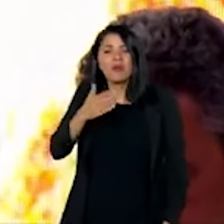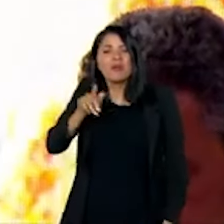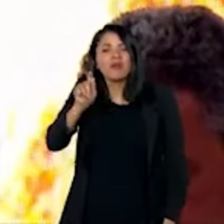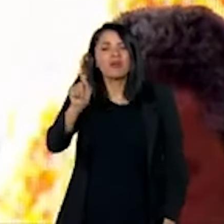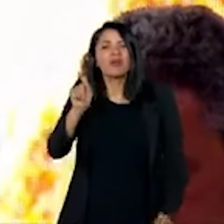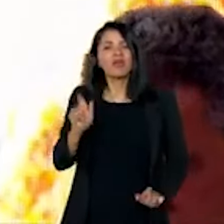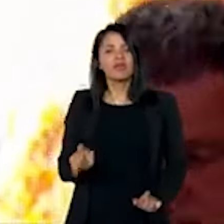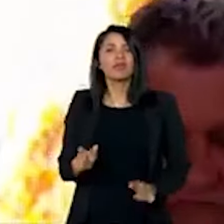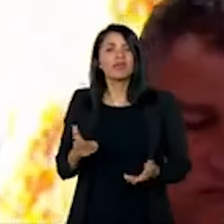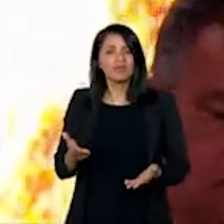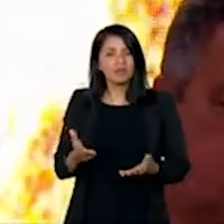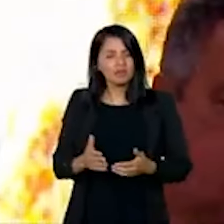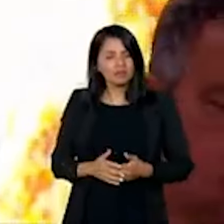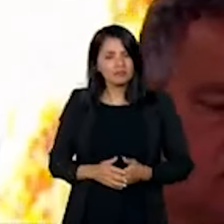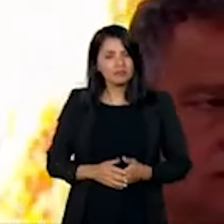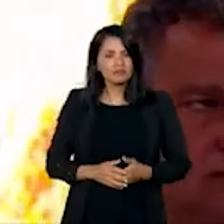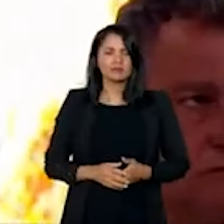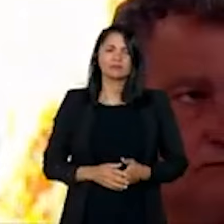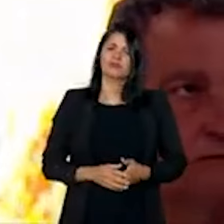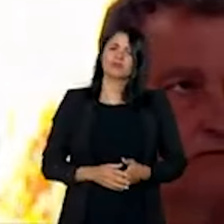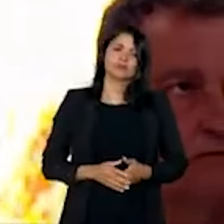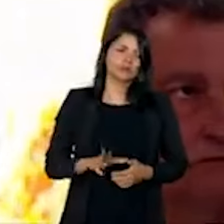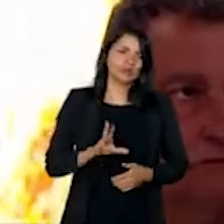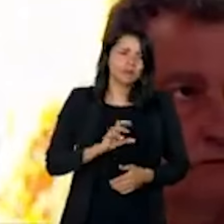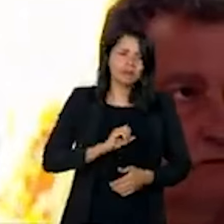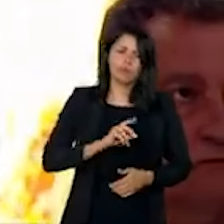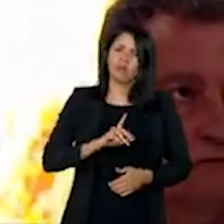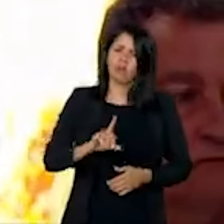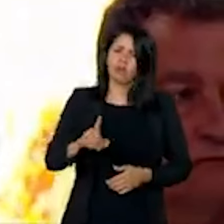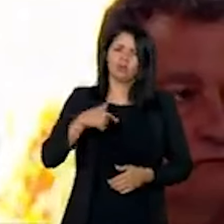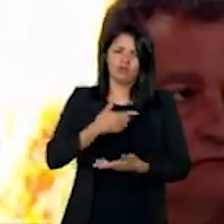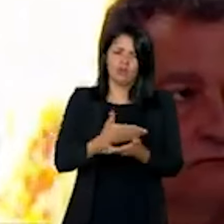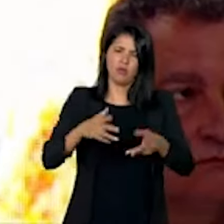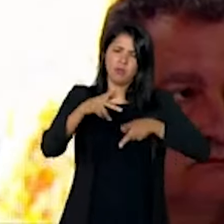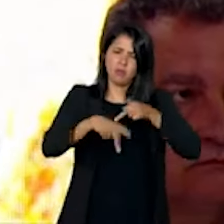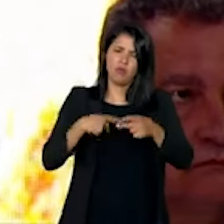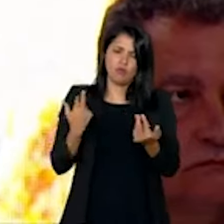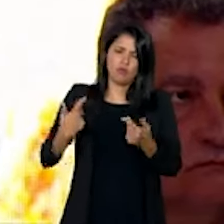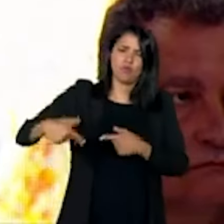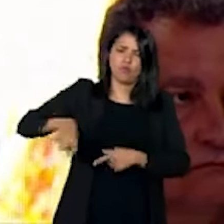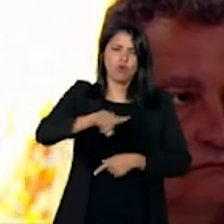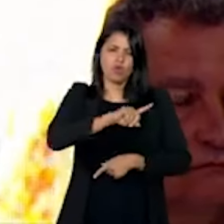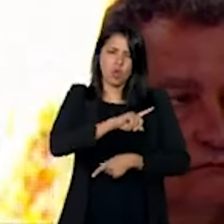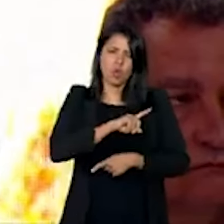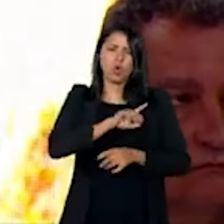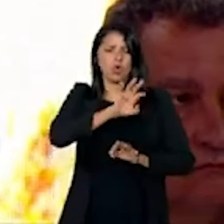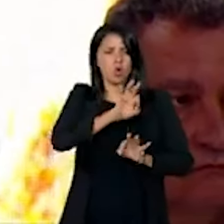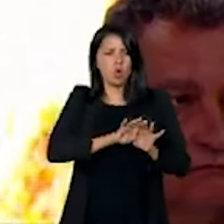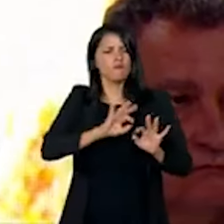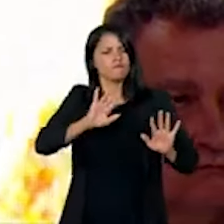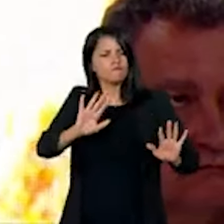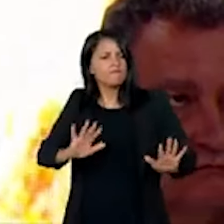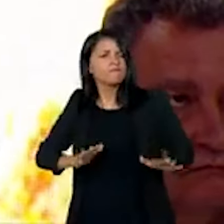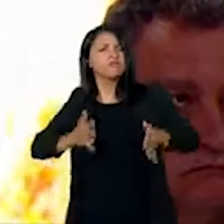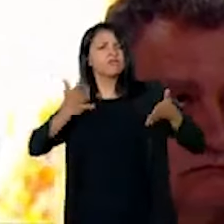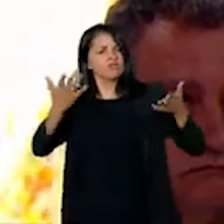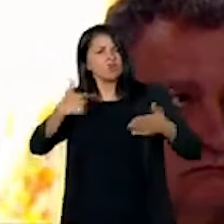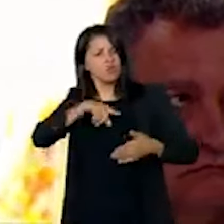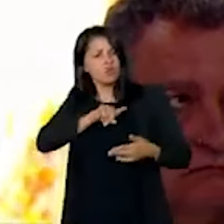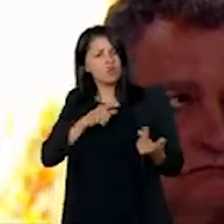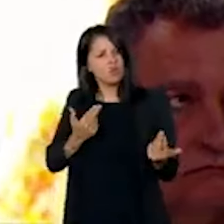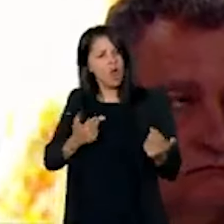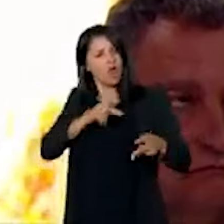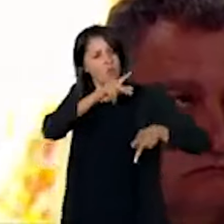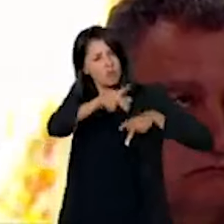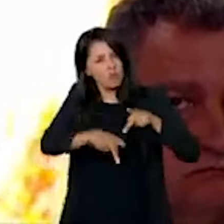Sabe, então, pelo amor de Deus, gente, um povo ordeiro como o nosso, um povo festivo como o nosso,